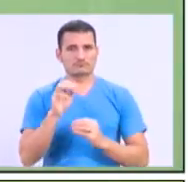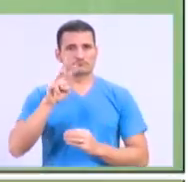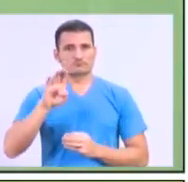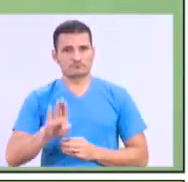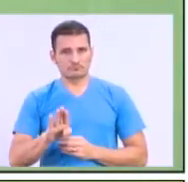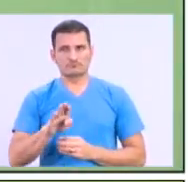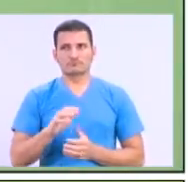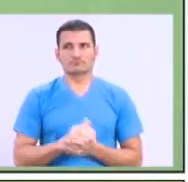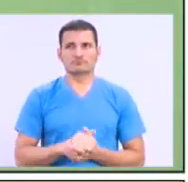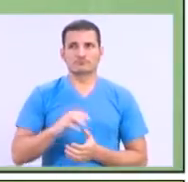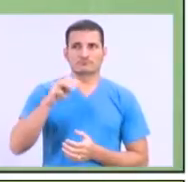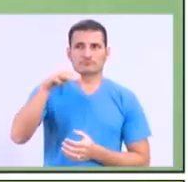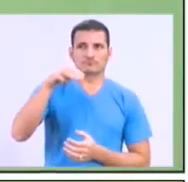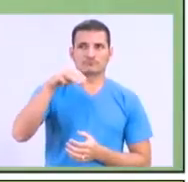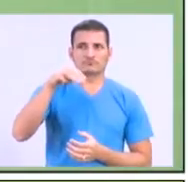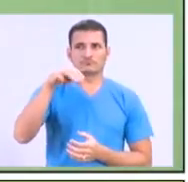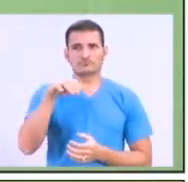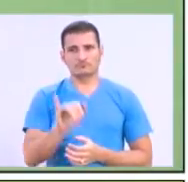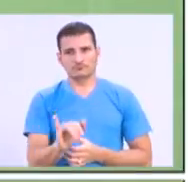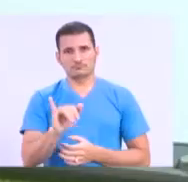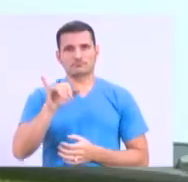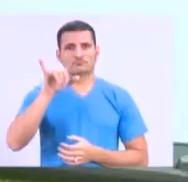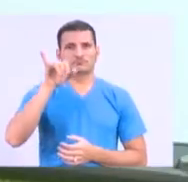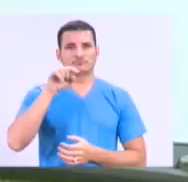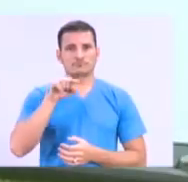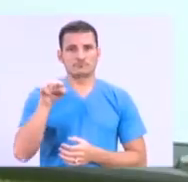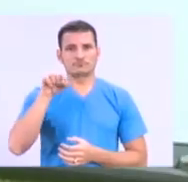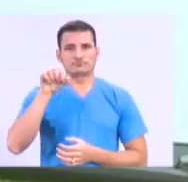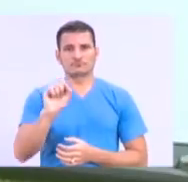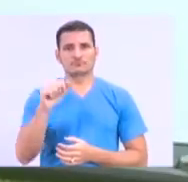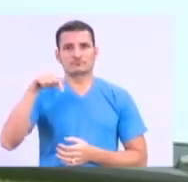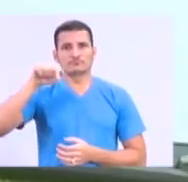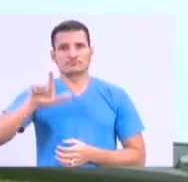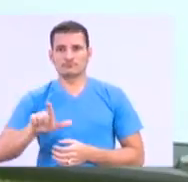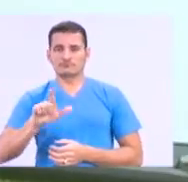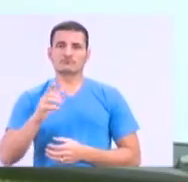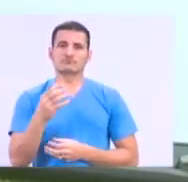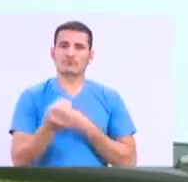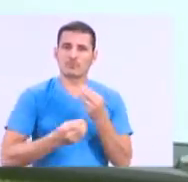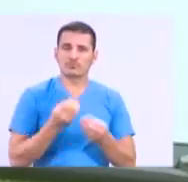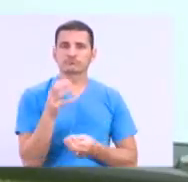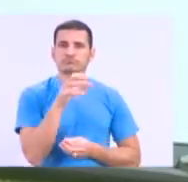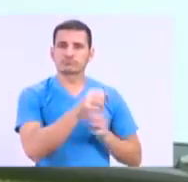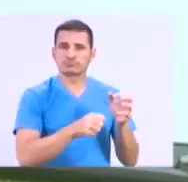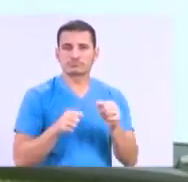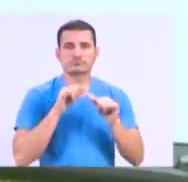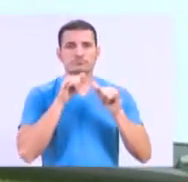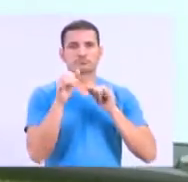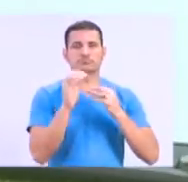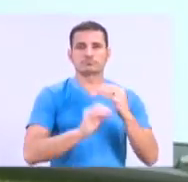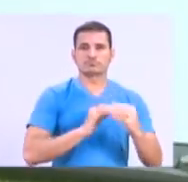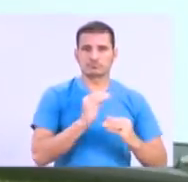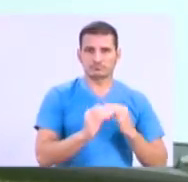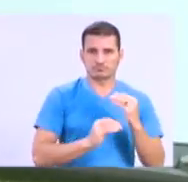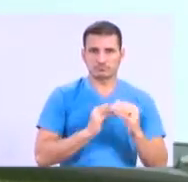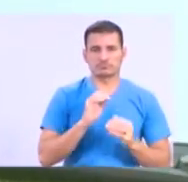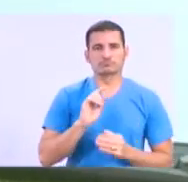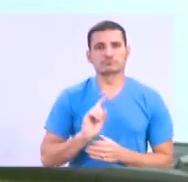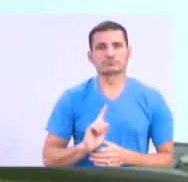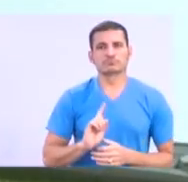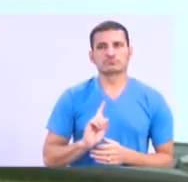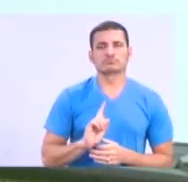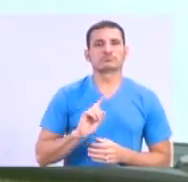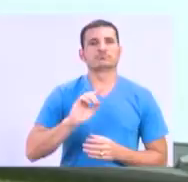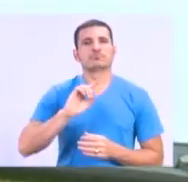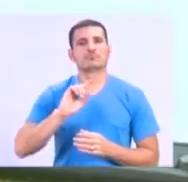MySQL, né? Vamos utilizar alguns exemplos de como coletar informações do banco de dados e, posteriormente, para devolver